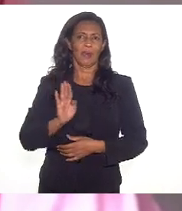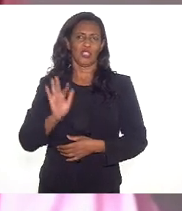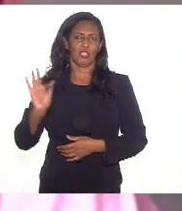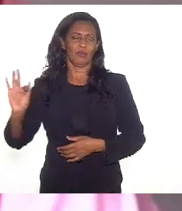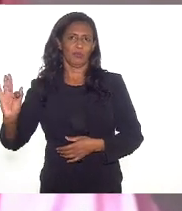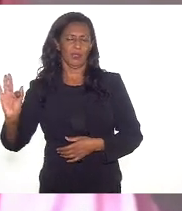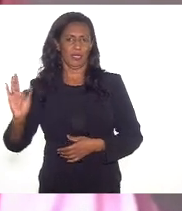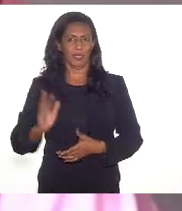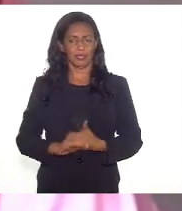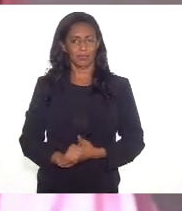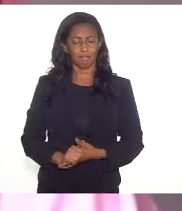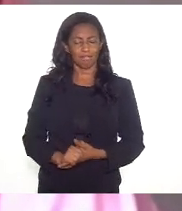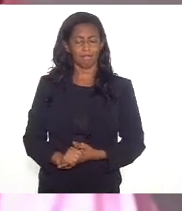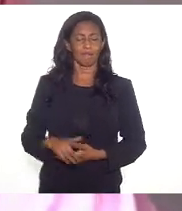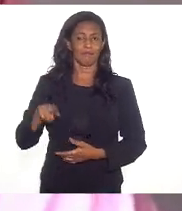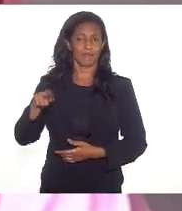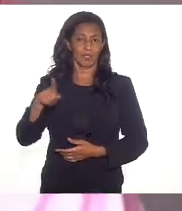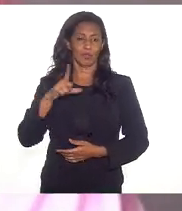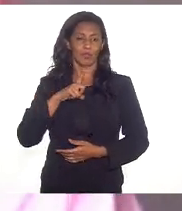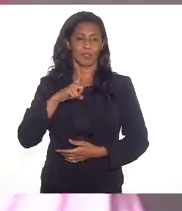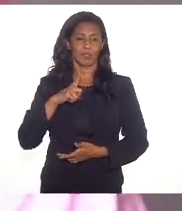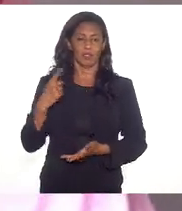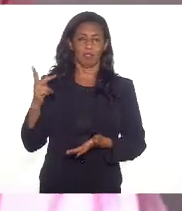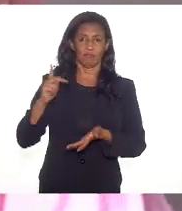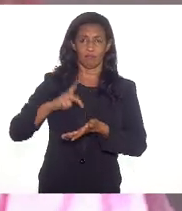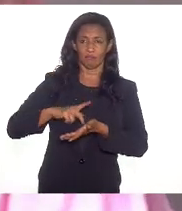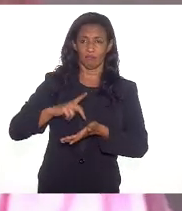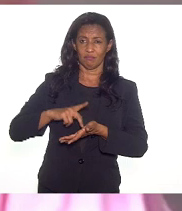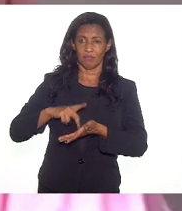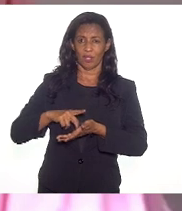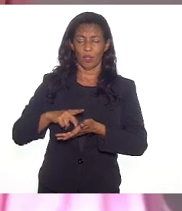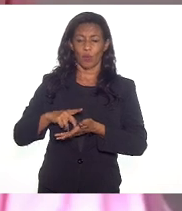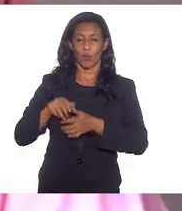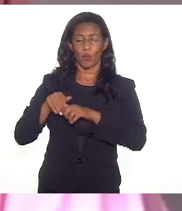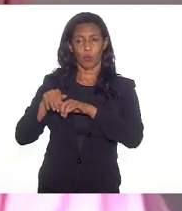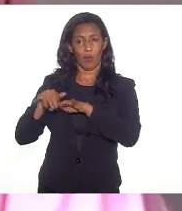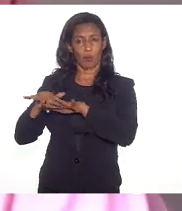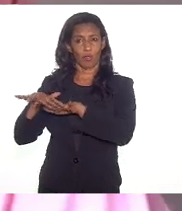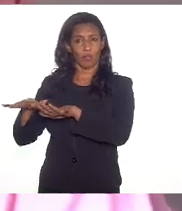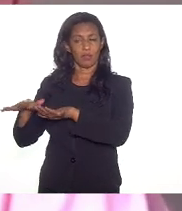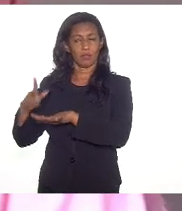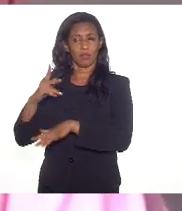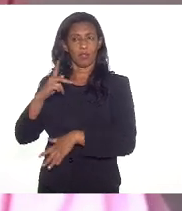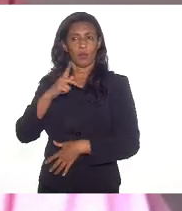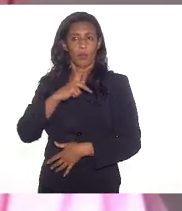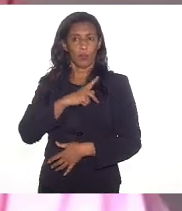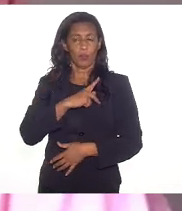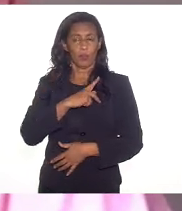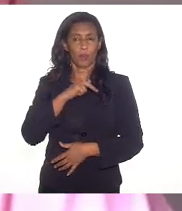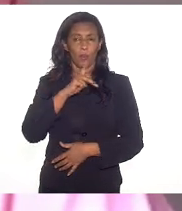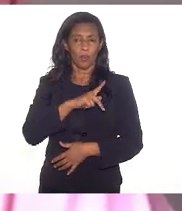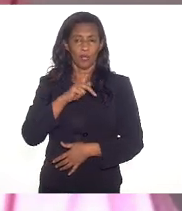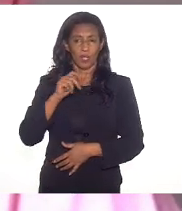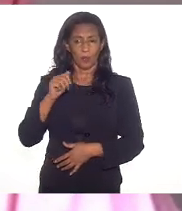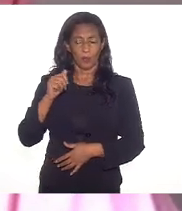Fluminense. Isso tem a ver, de fato, com o alcance limitado do poder público e da constituição de redes entre